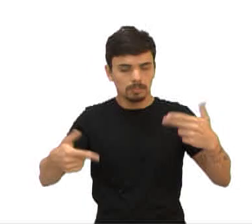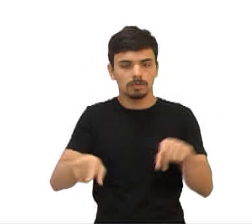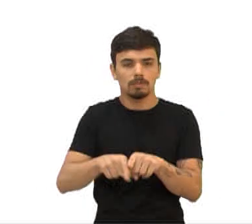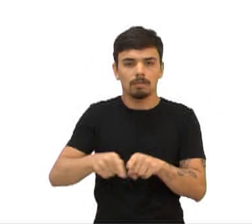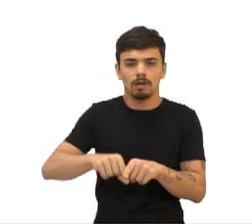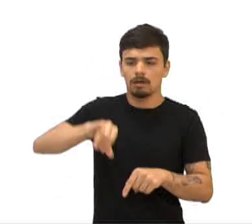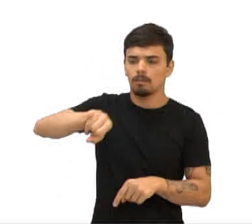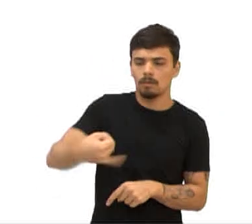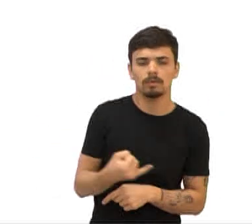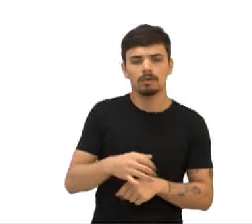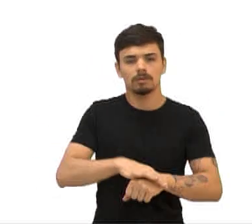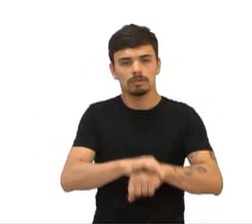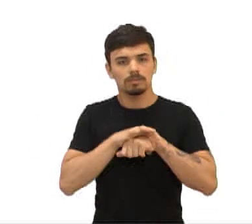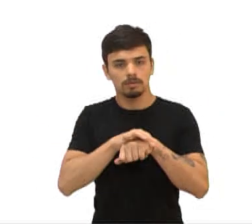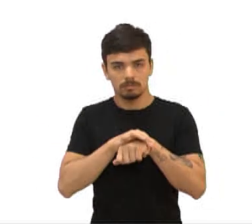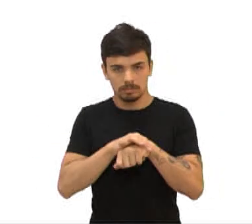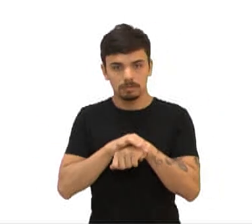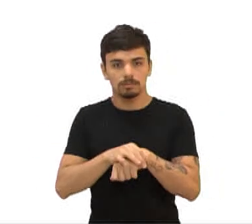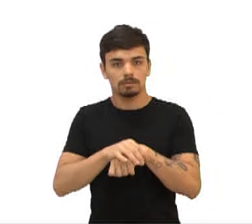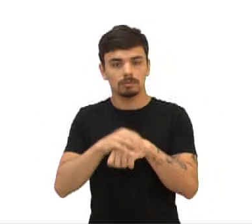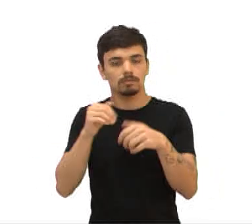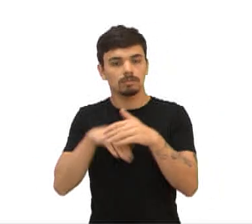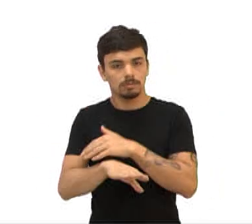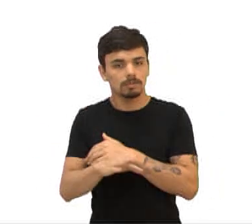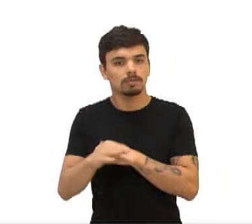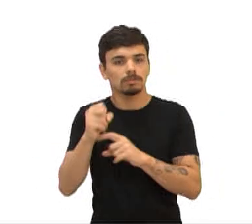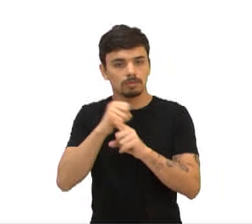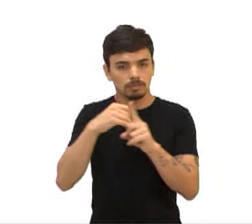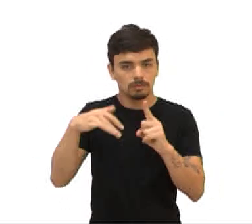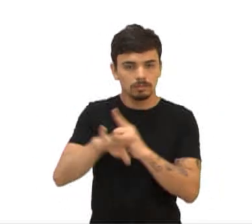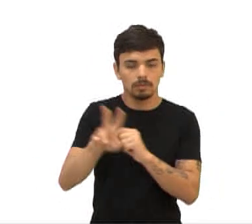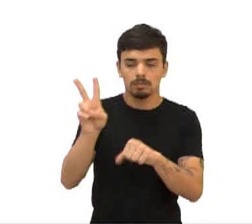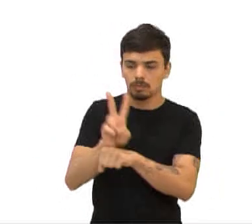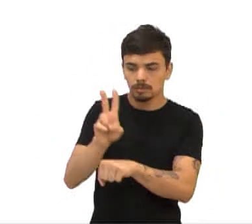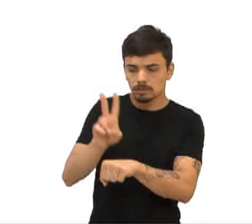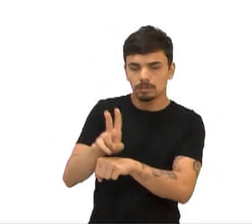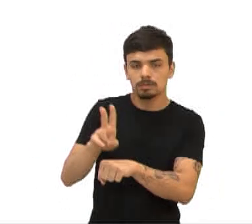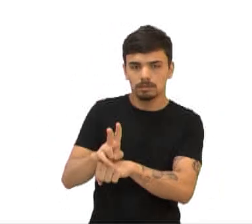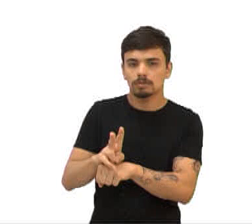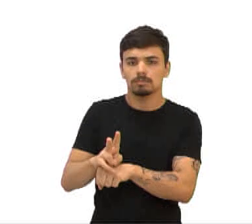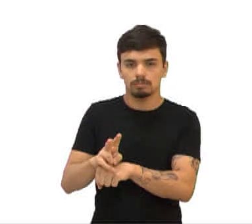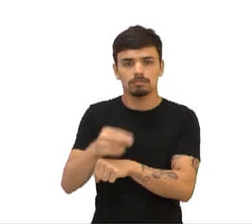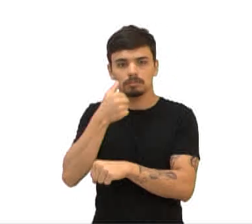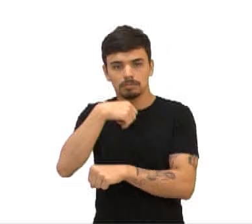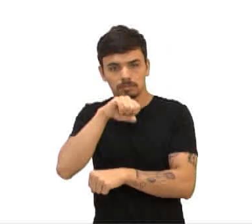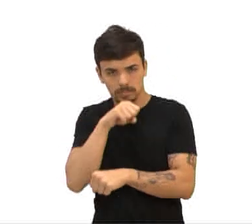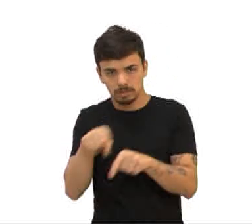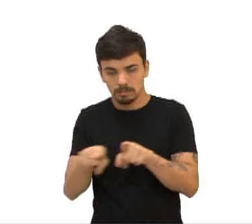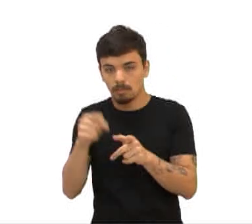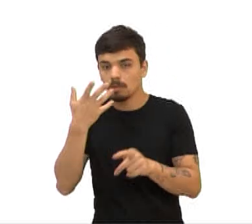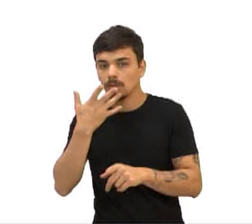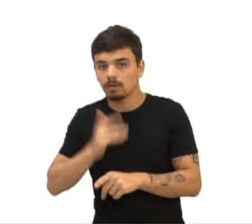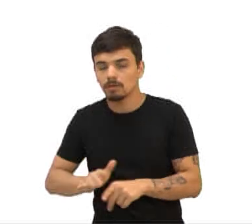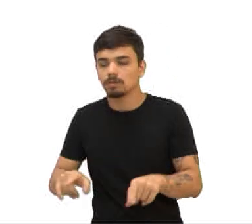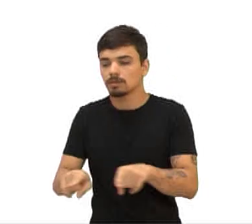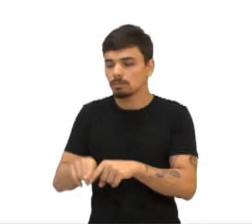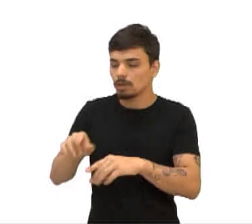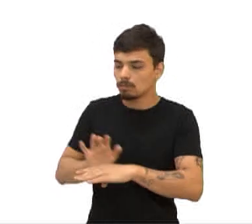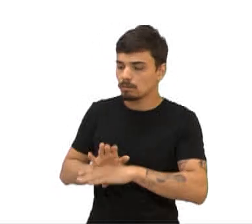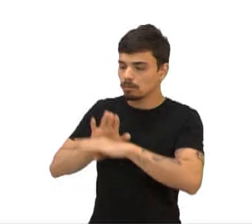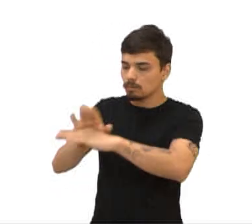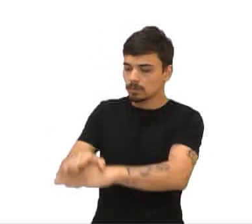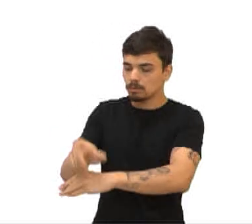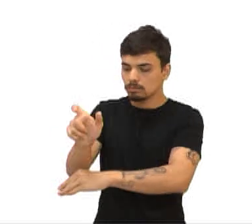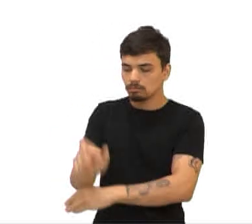a previdência social, a proteção à maternidade e à infância, a assistência aos desamparados na forma